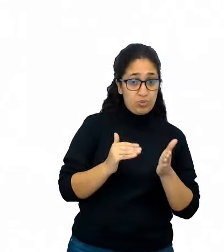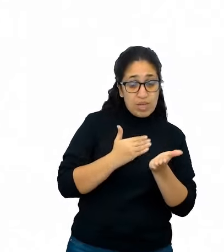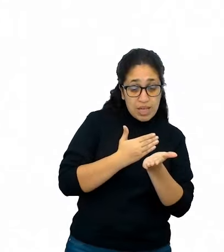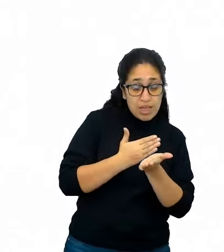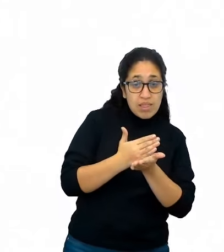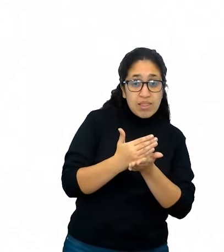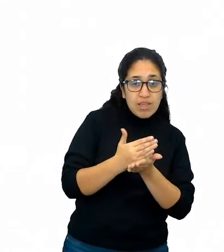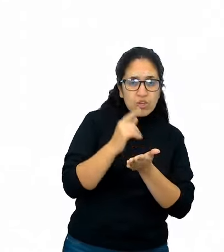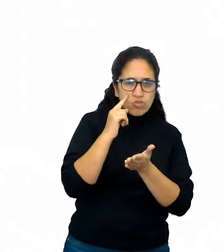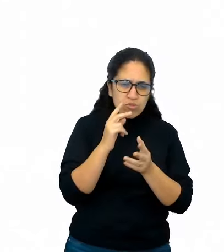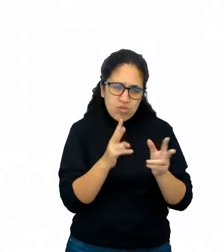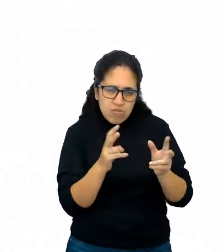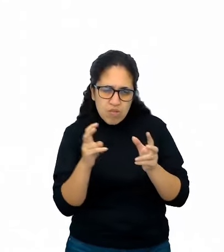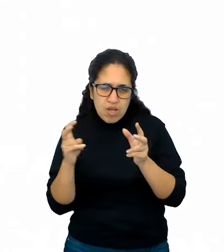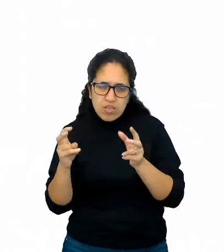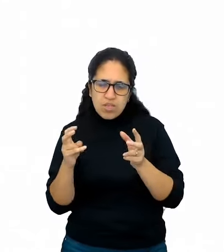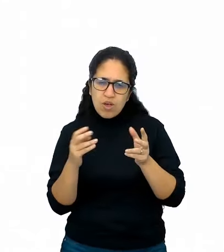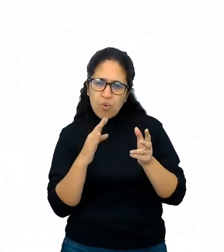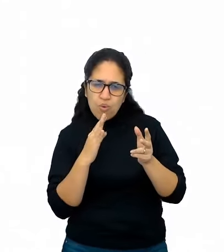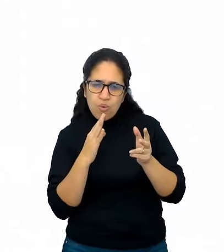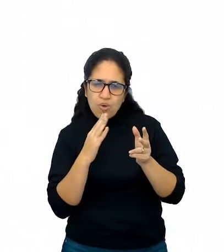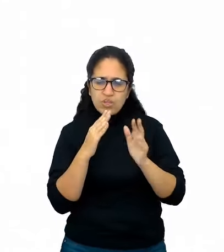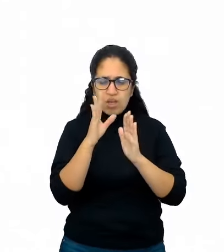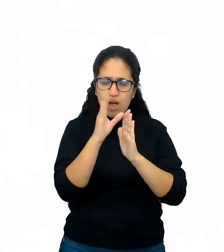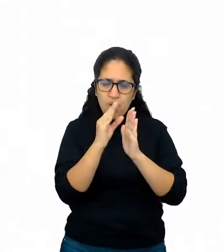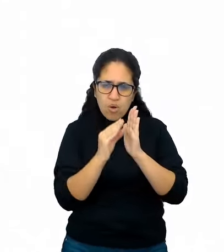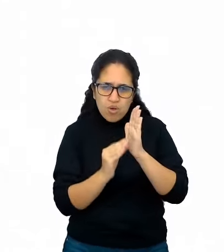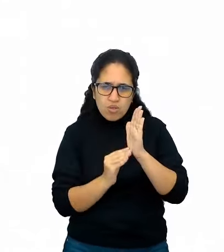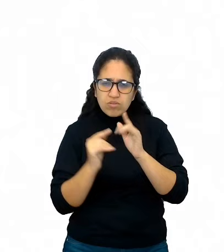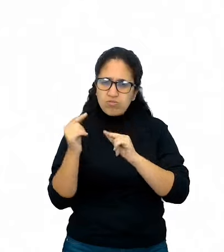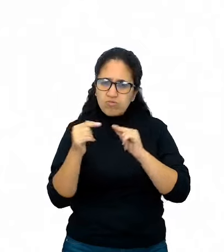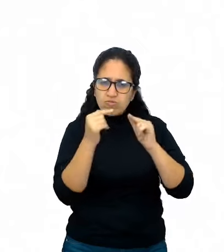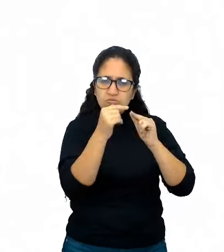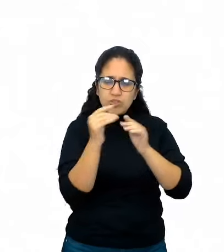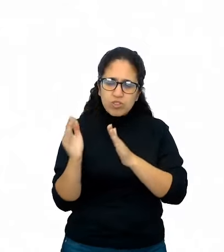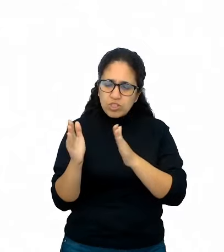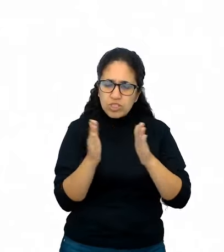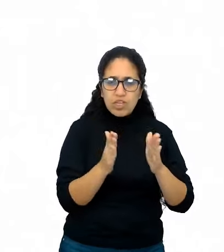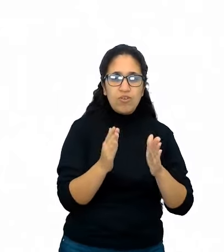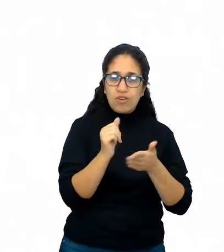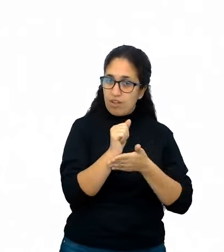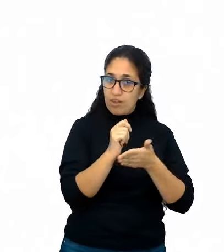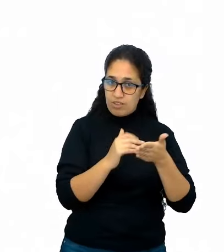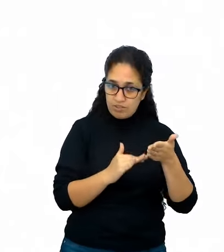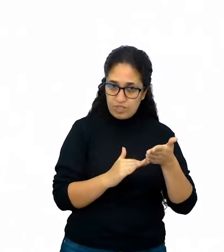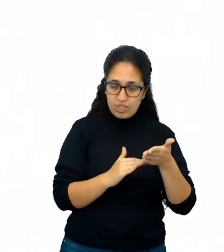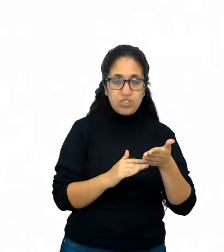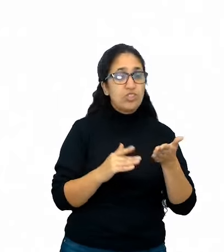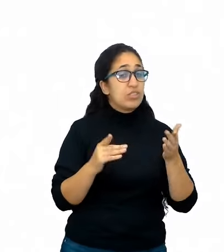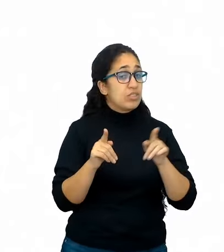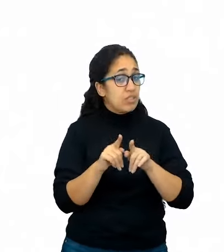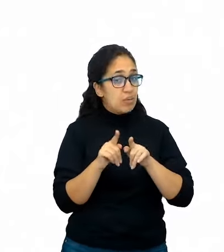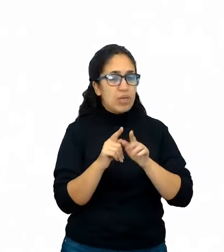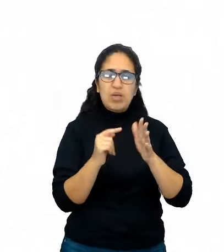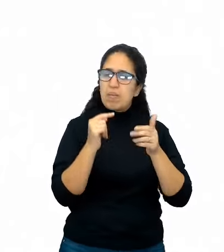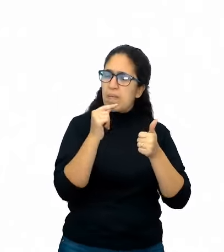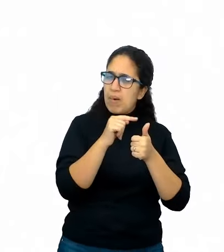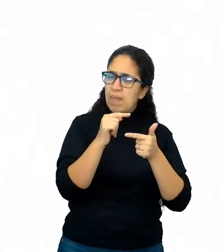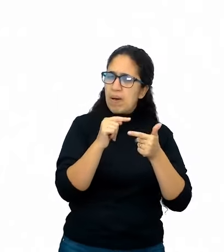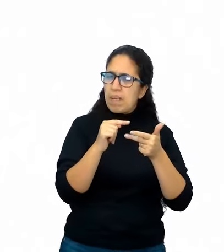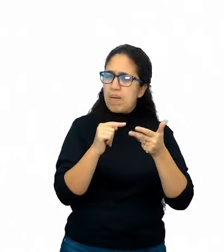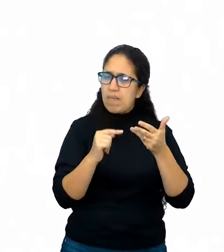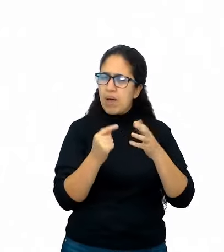busca-se fornecer um panorama dos conteúdos e objetos da sequência da atividade, além de pontuar